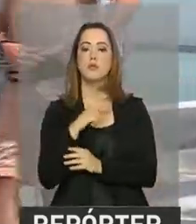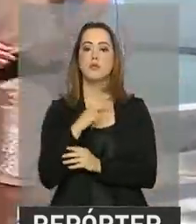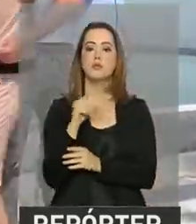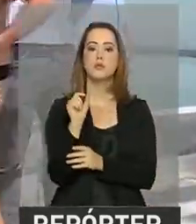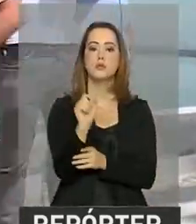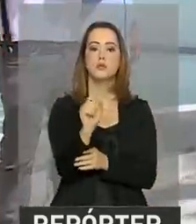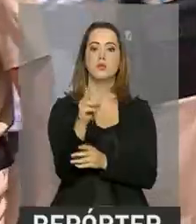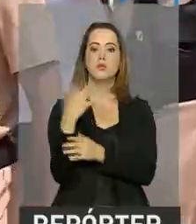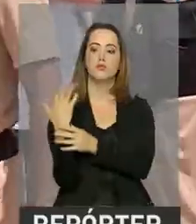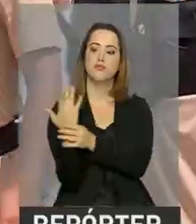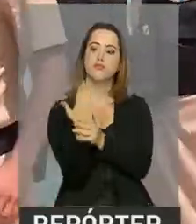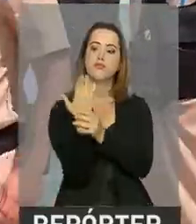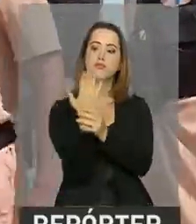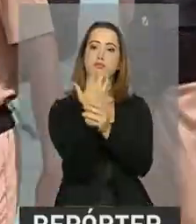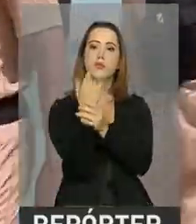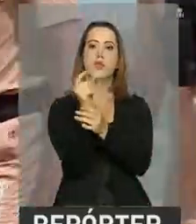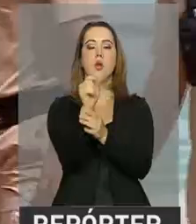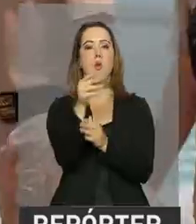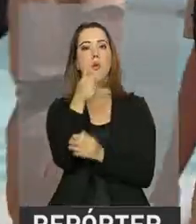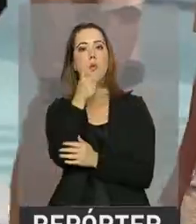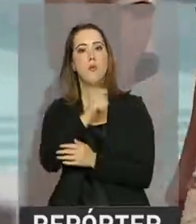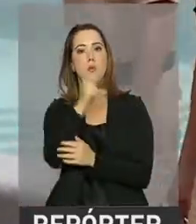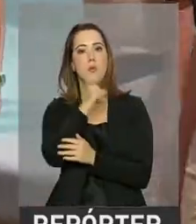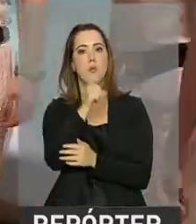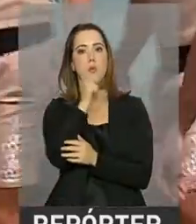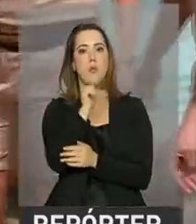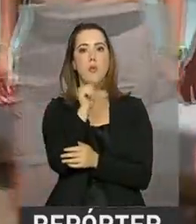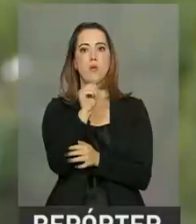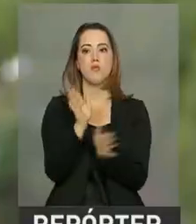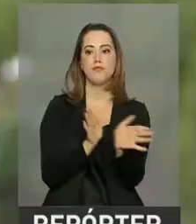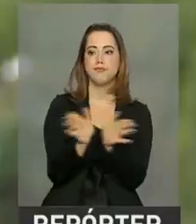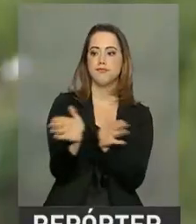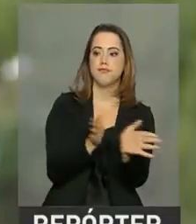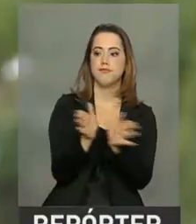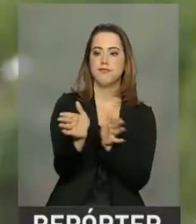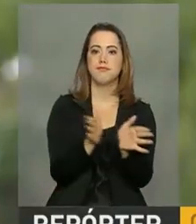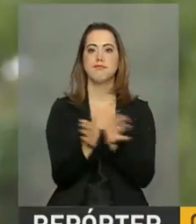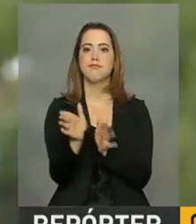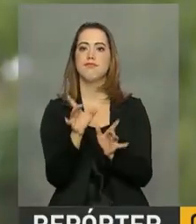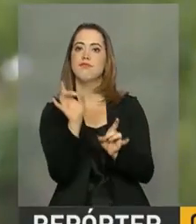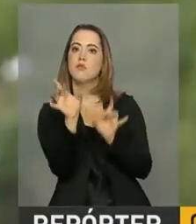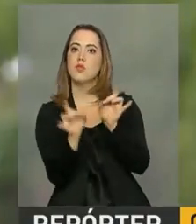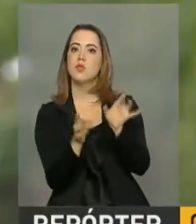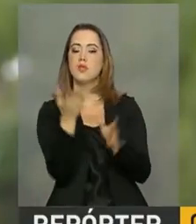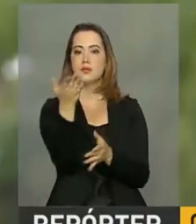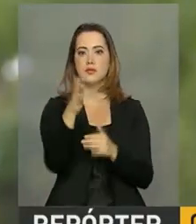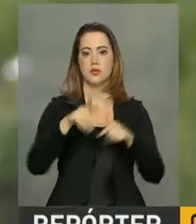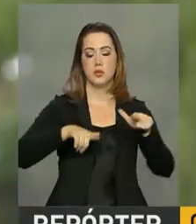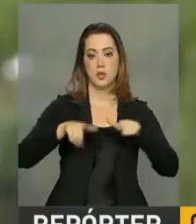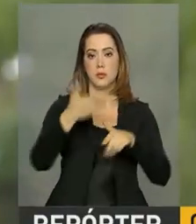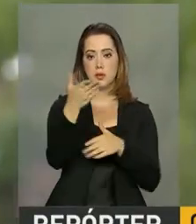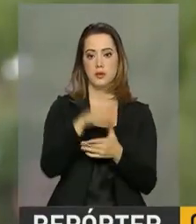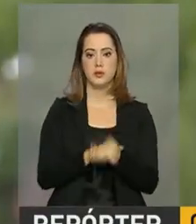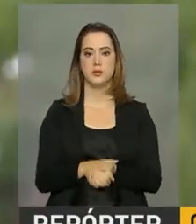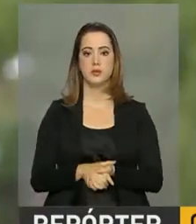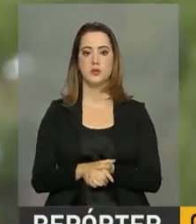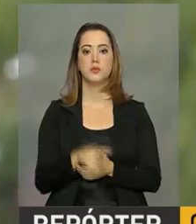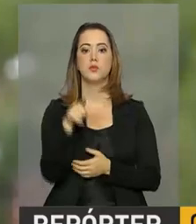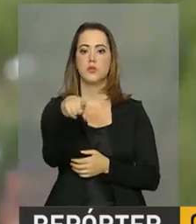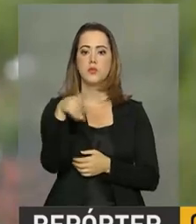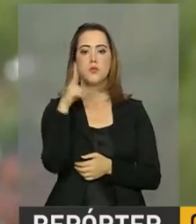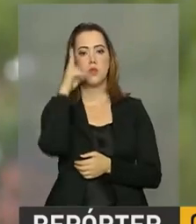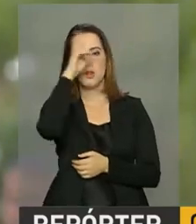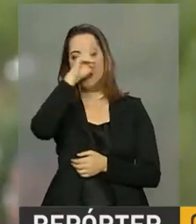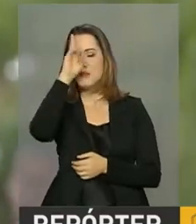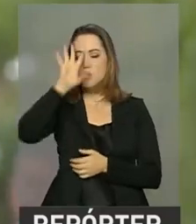Gabriela zuelli arquiteta especialista em acessibilidade é uma emoção muito grande Porque para mim é o Marco relembra